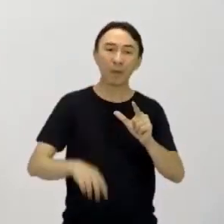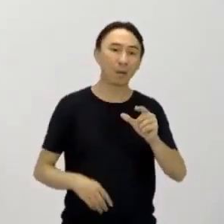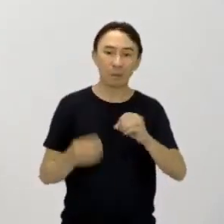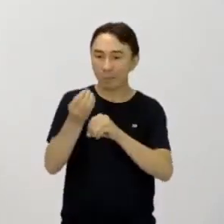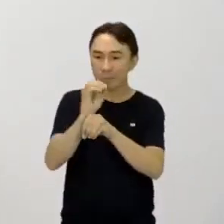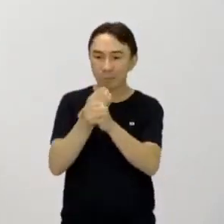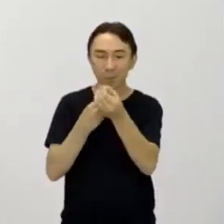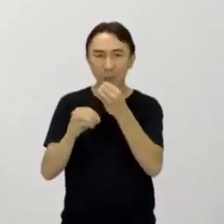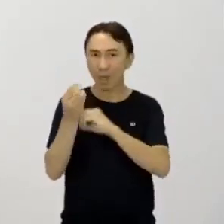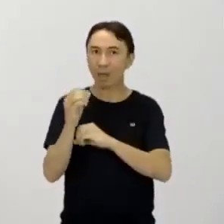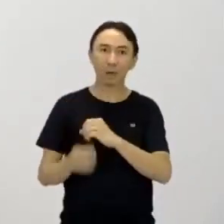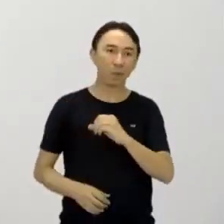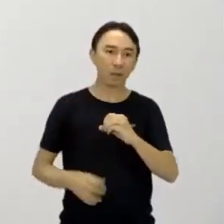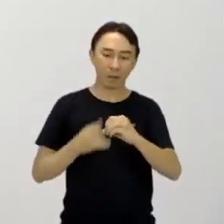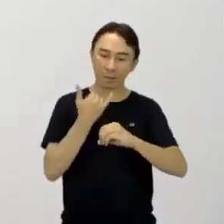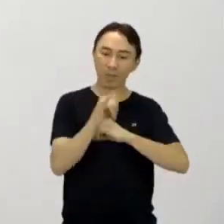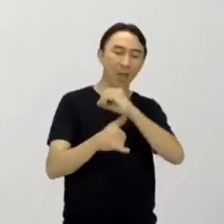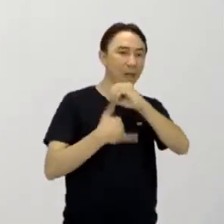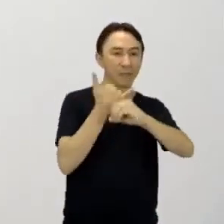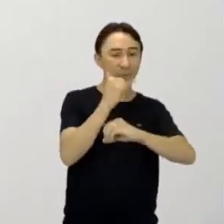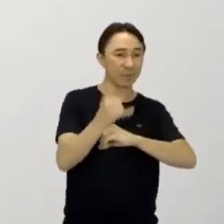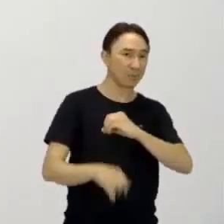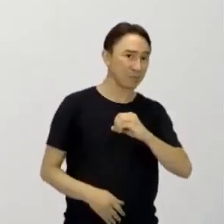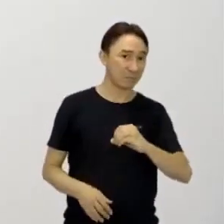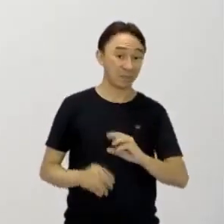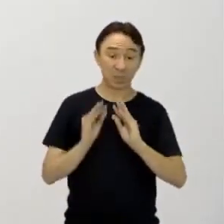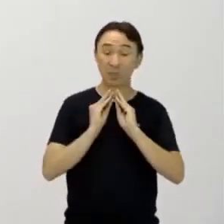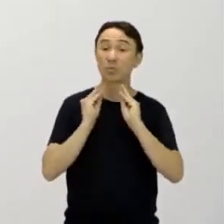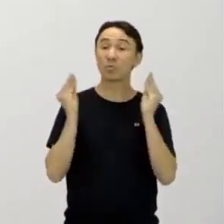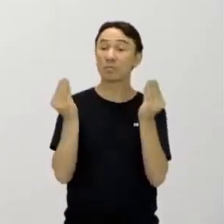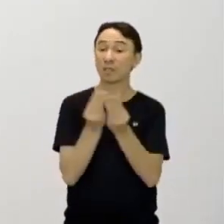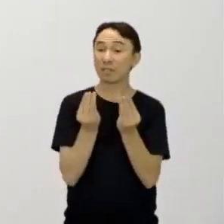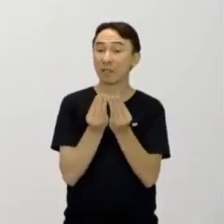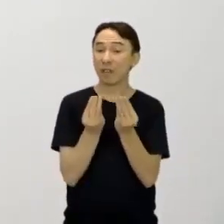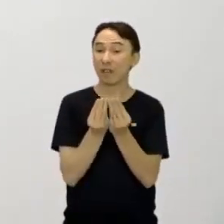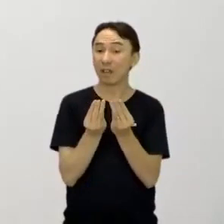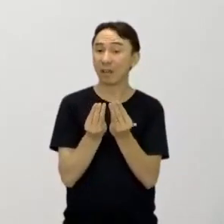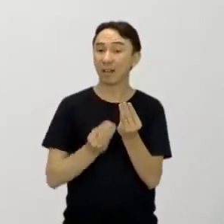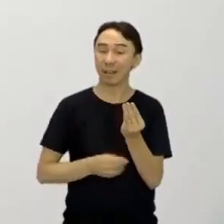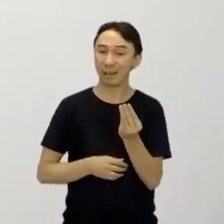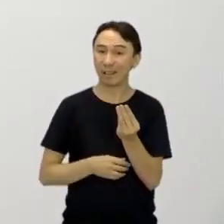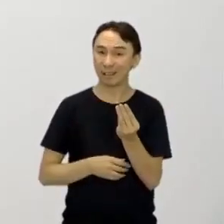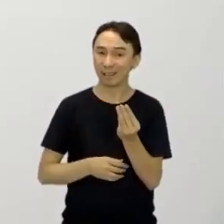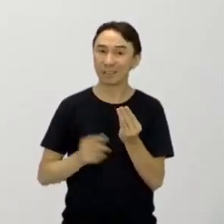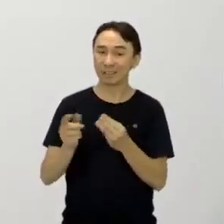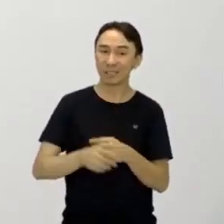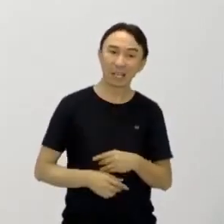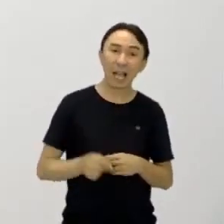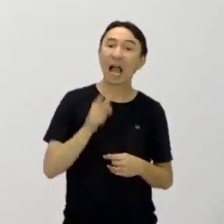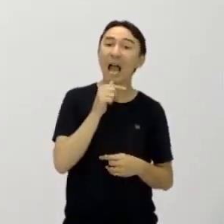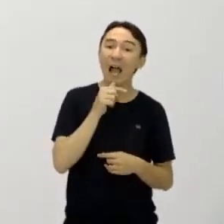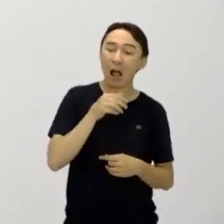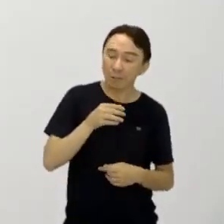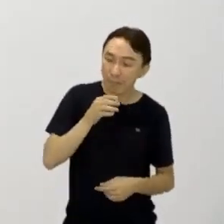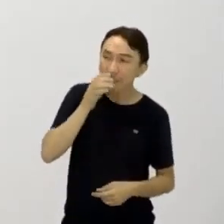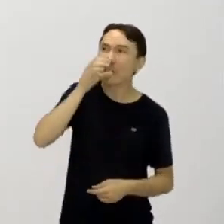e substâncias, né? Ou seja, a água que a gente bebe e é boa pra gente, ela é meio salgadinha, porque tem